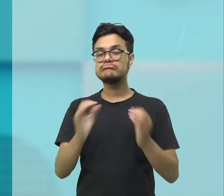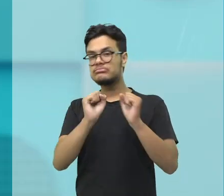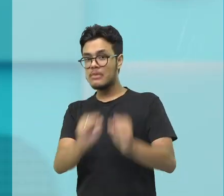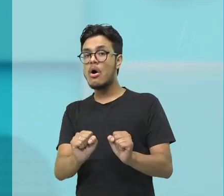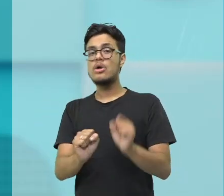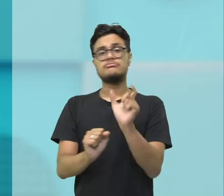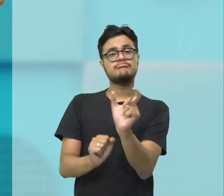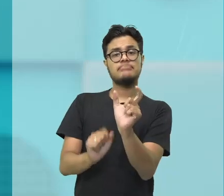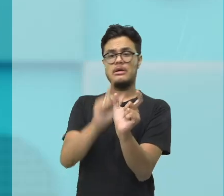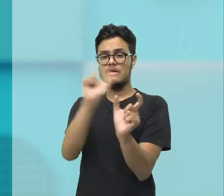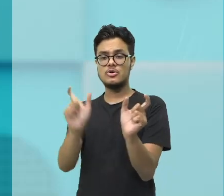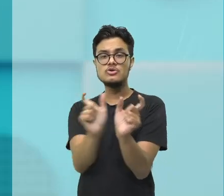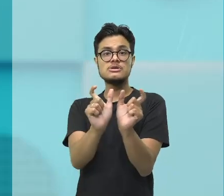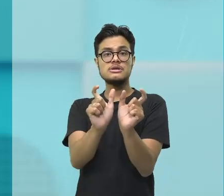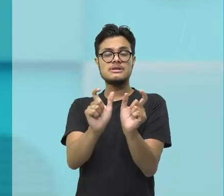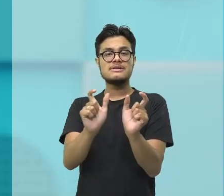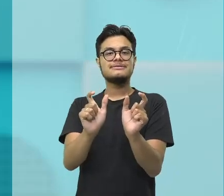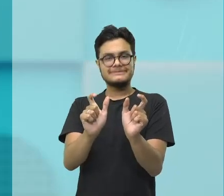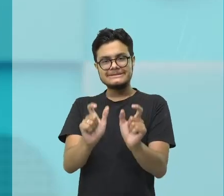aparecer juntos, mas eles são